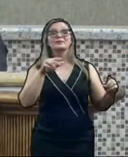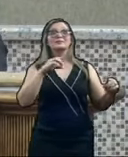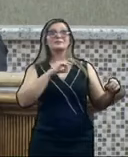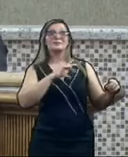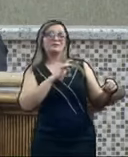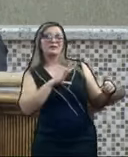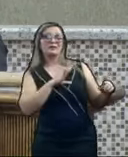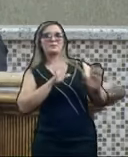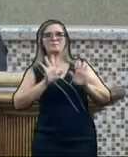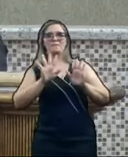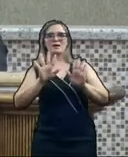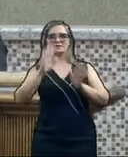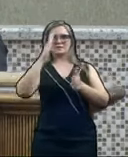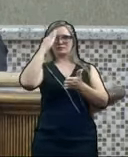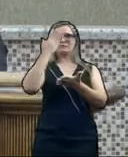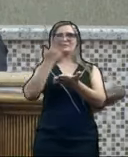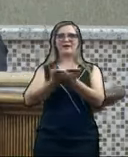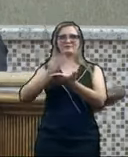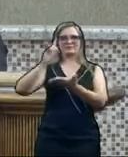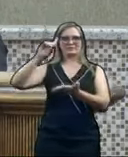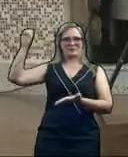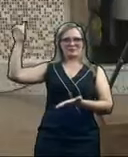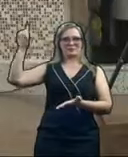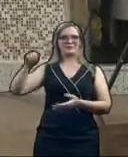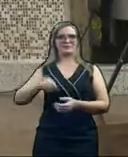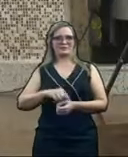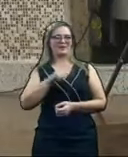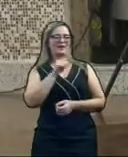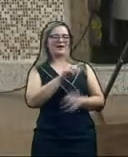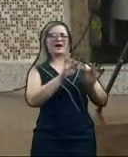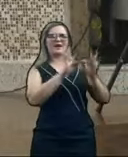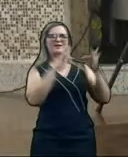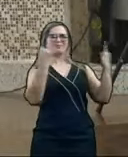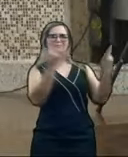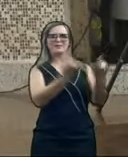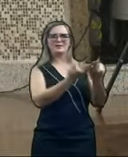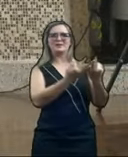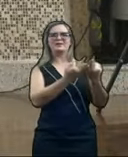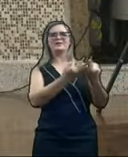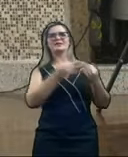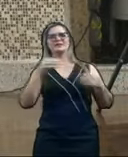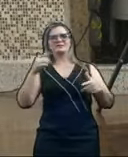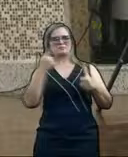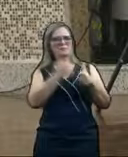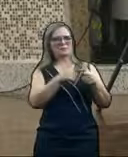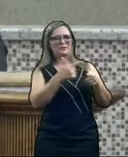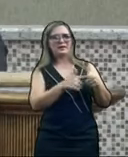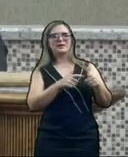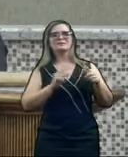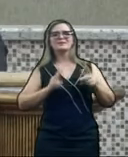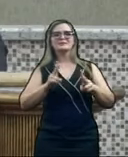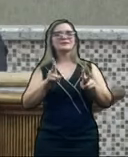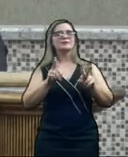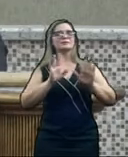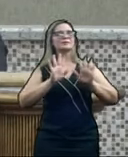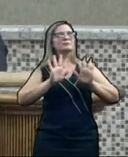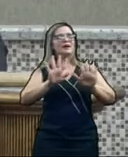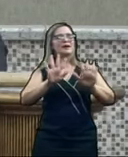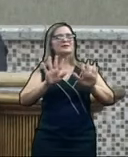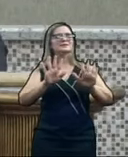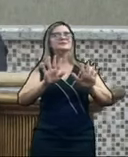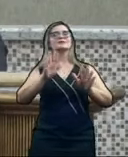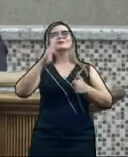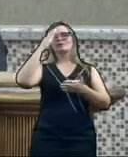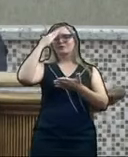de uma família grande filhos complicados é mas agora ele